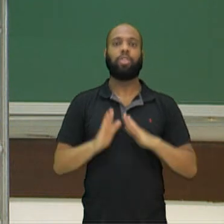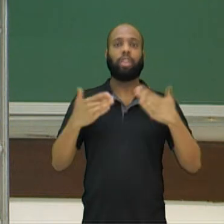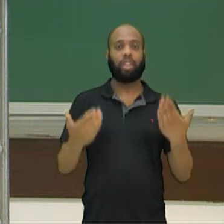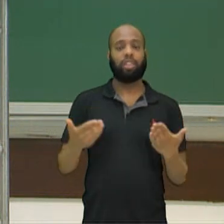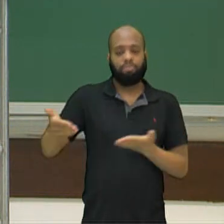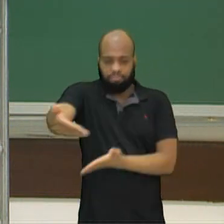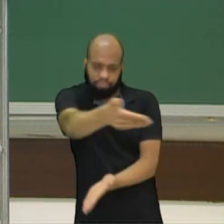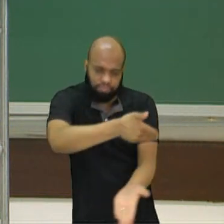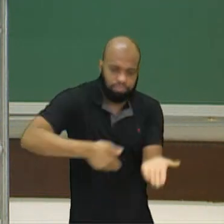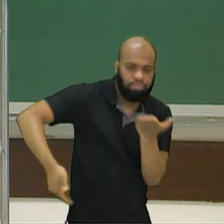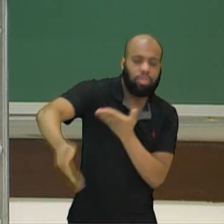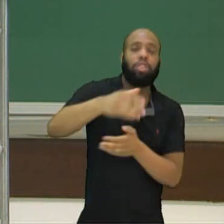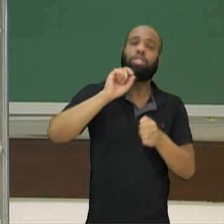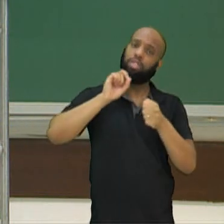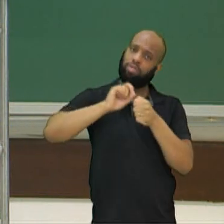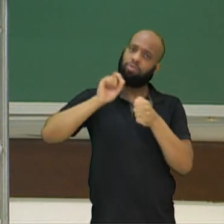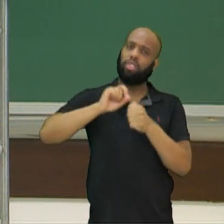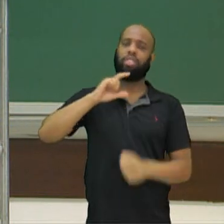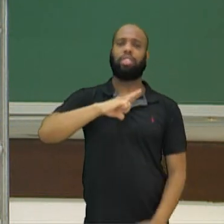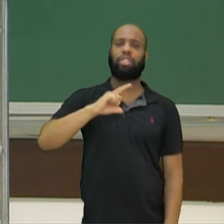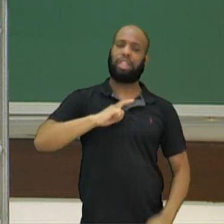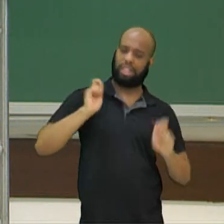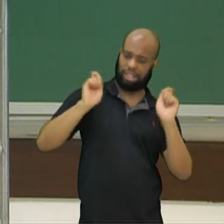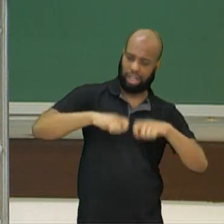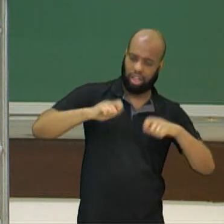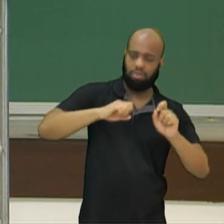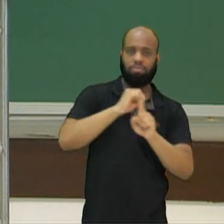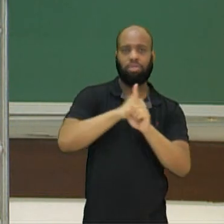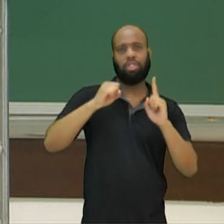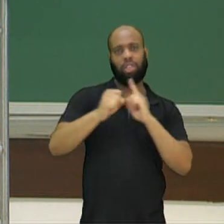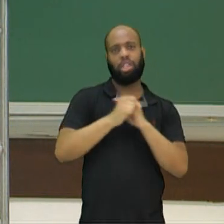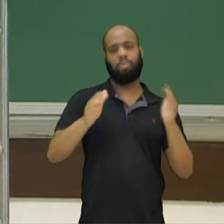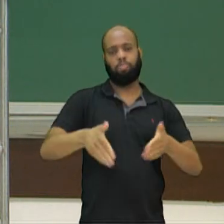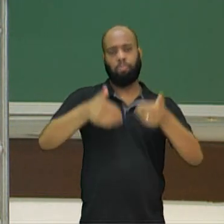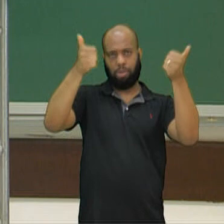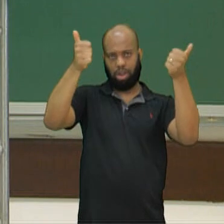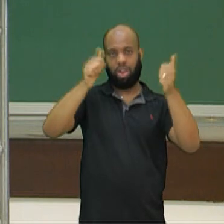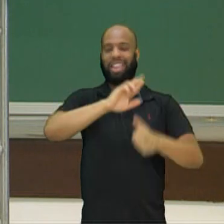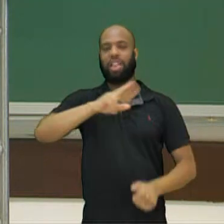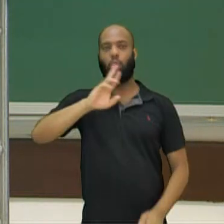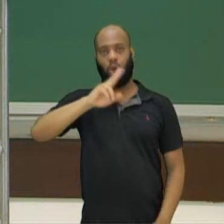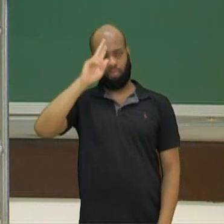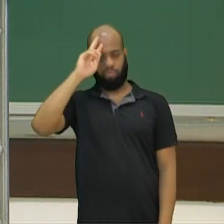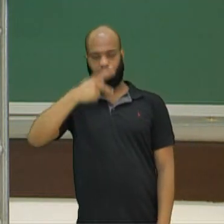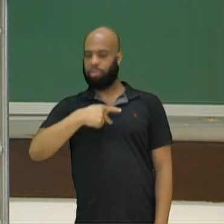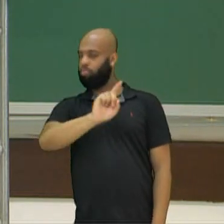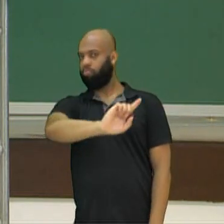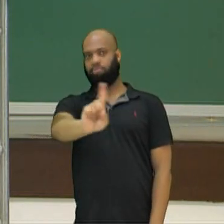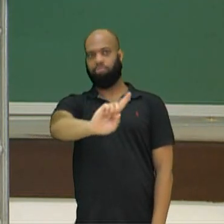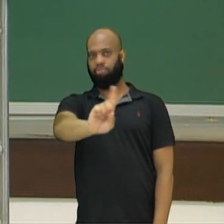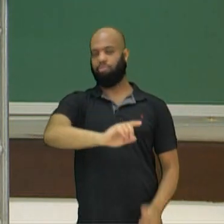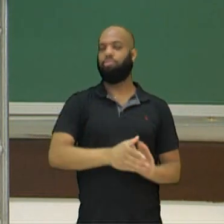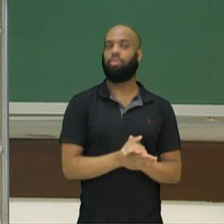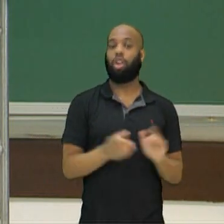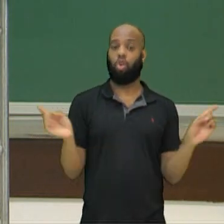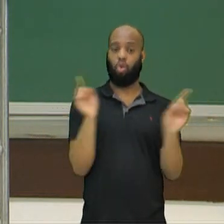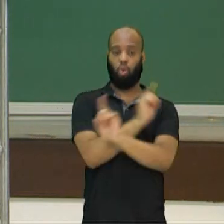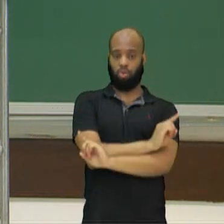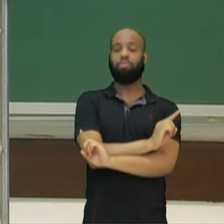a interação que produz uma sociedade, um indivíduo melhor, e não o egocentrismo do indivíduo. Pelo